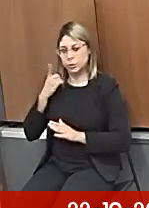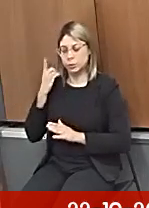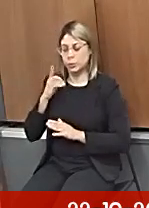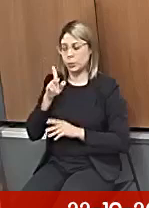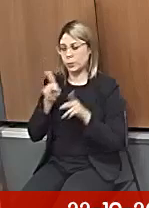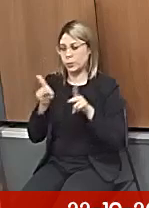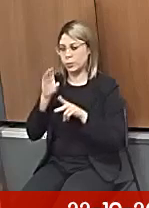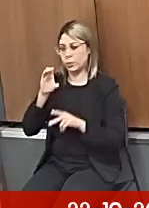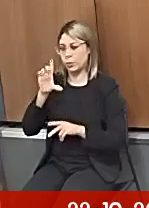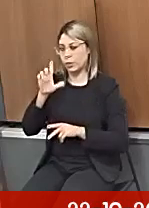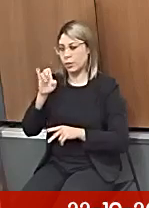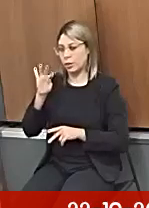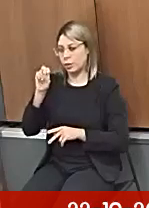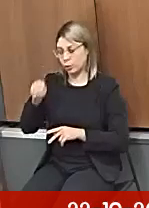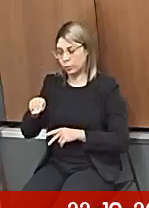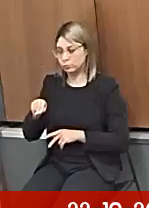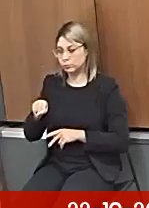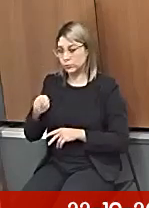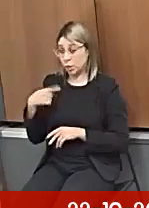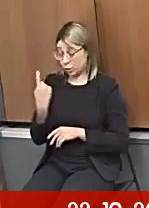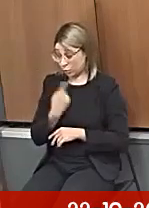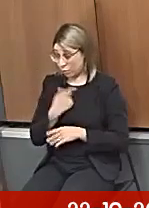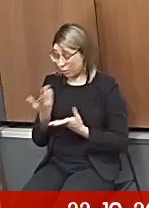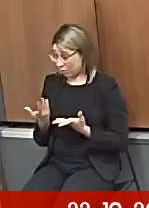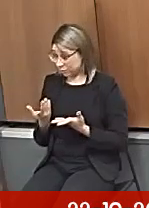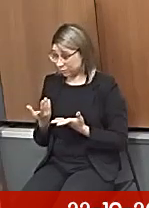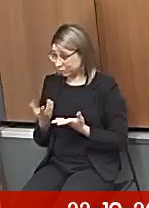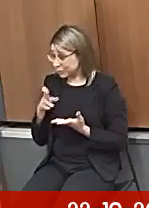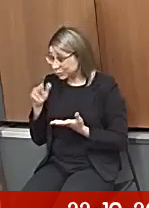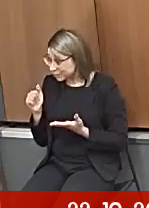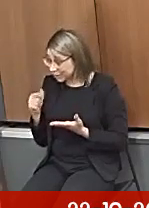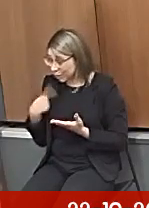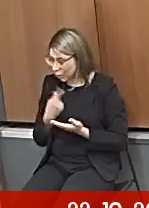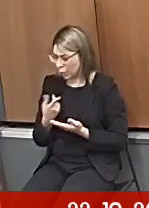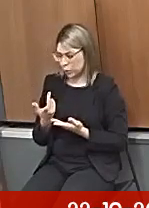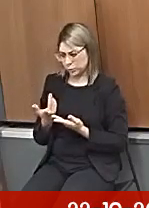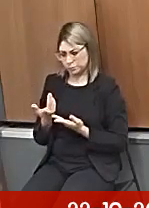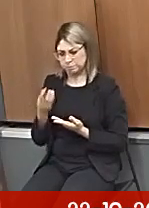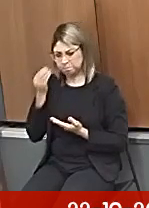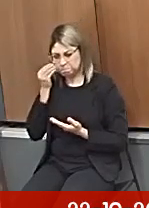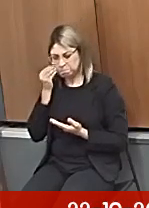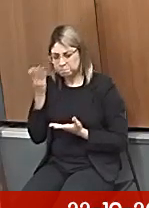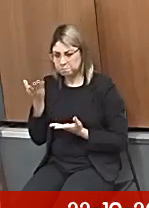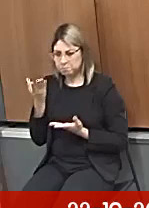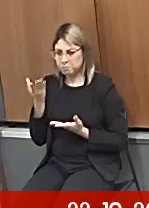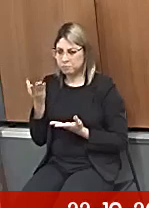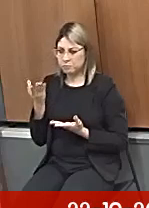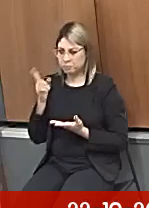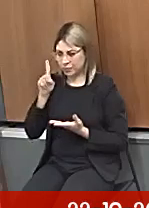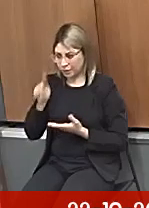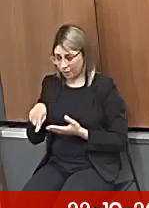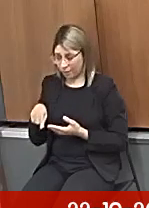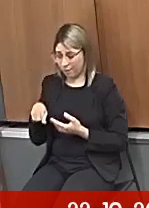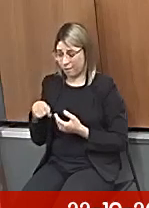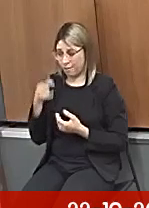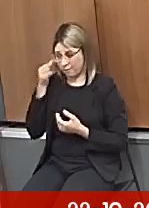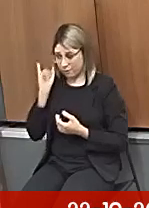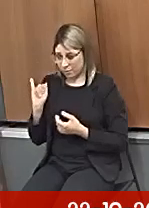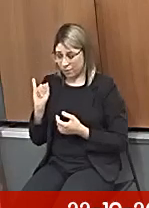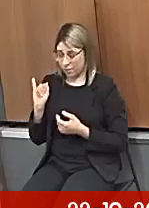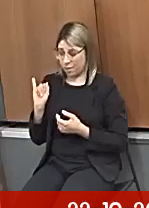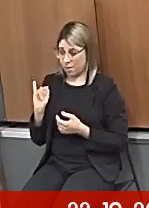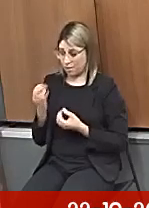professor Cleito. Nós, em nenhum momento, nós vamos negociar e nós vamos furtar com as responsabilidades, seja